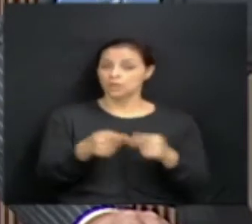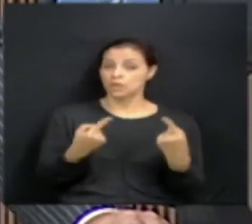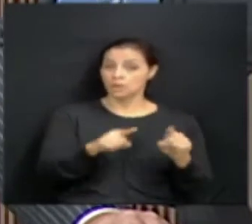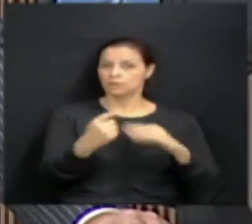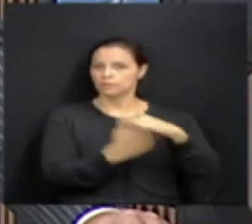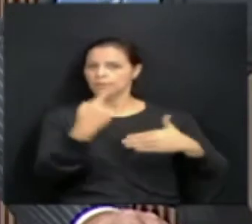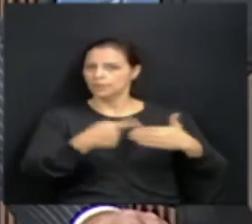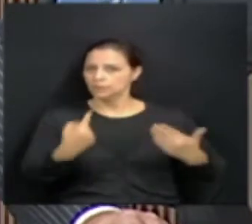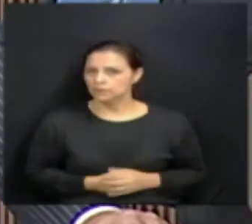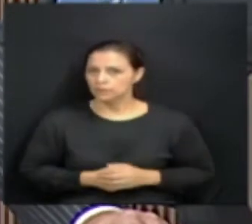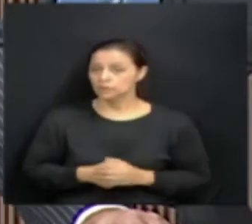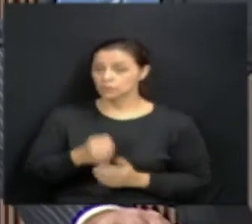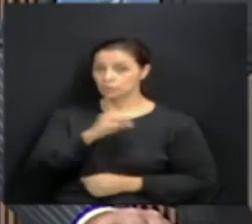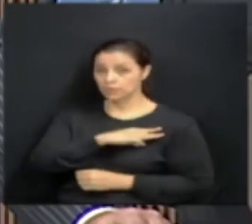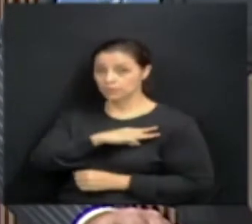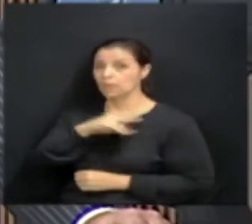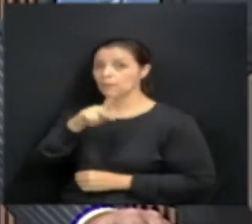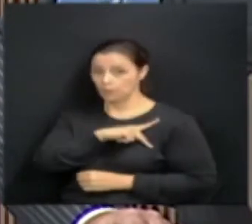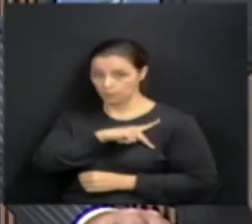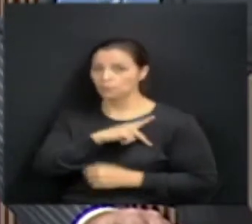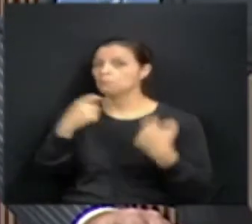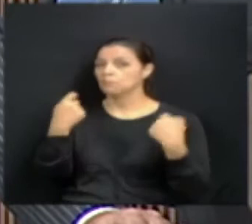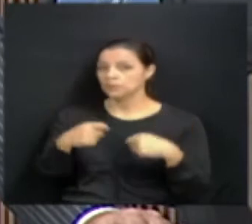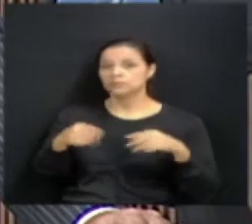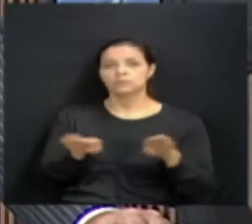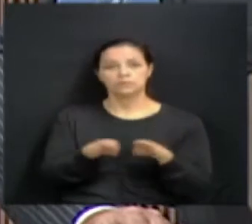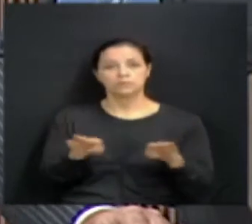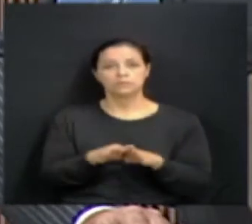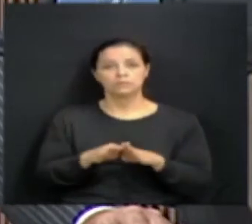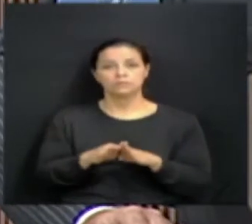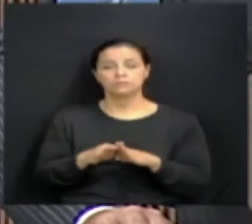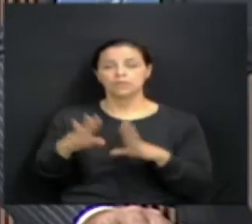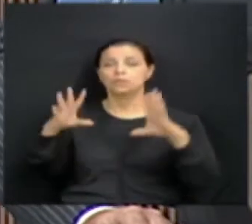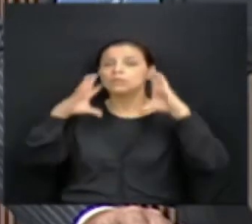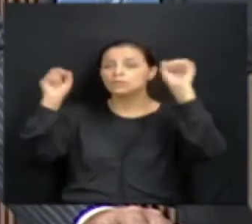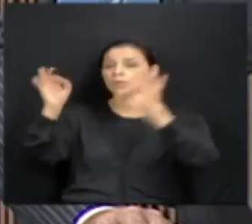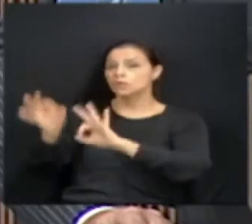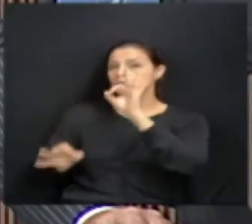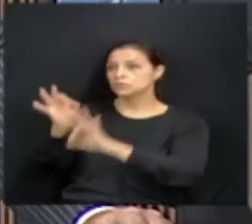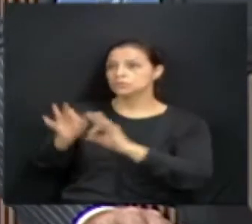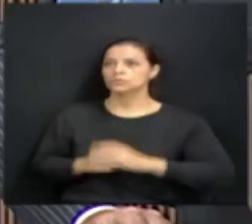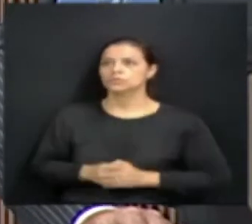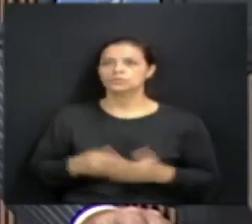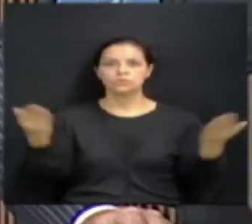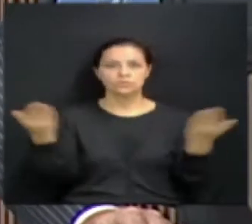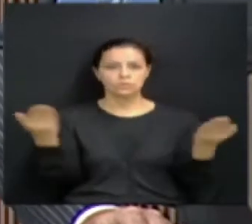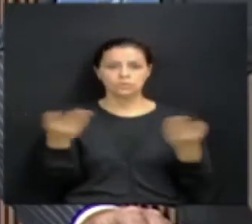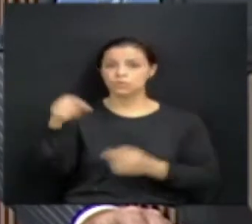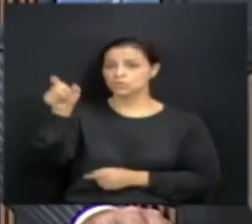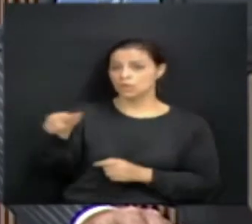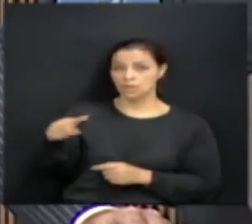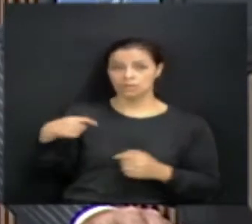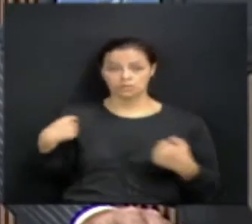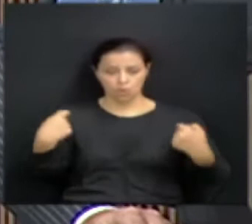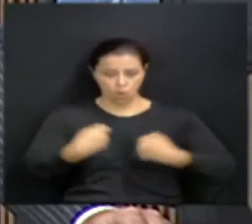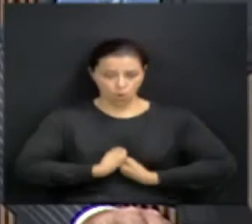precisamos, senhores, que o Ministério Público e o Tribunal de Justiça honrem as suas